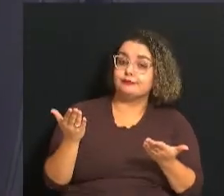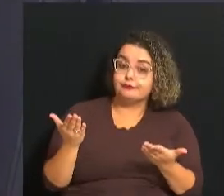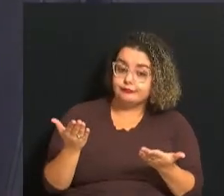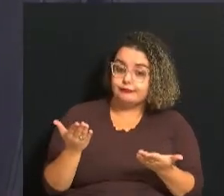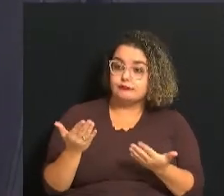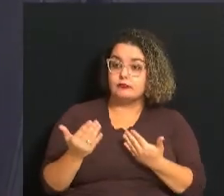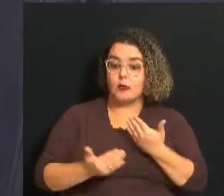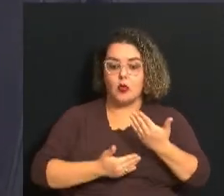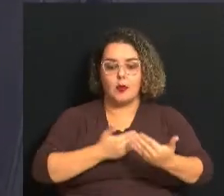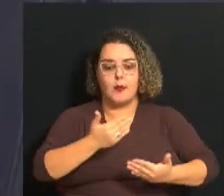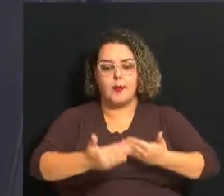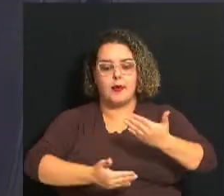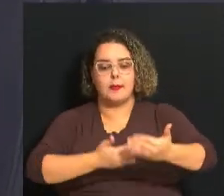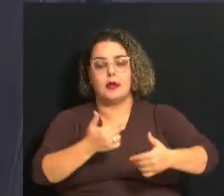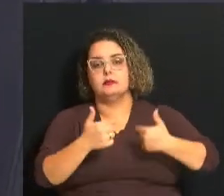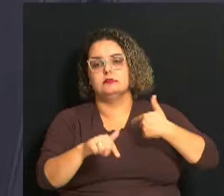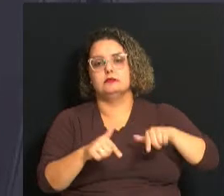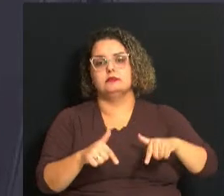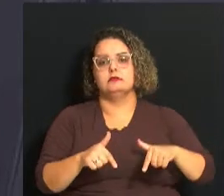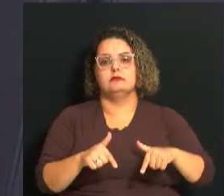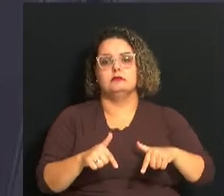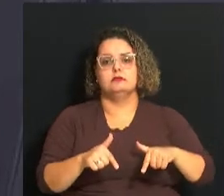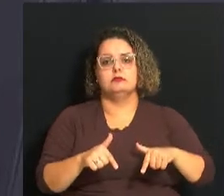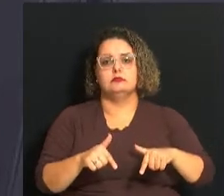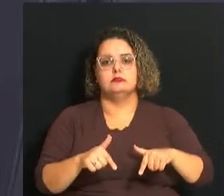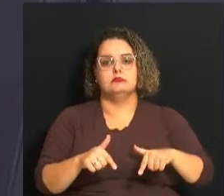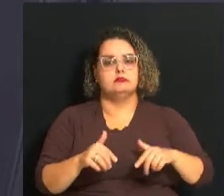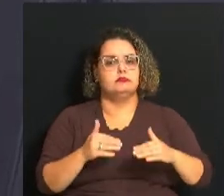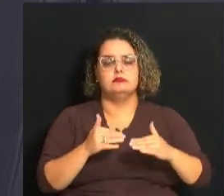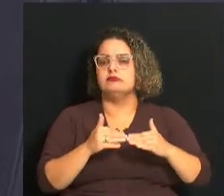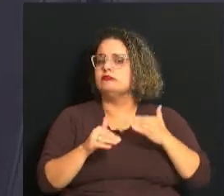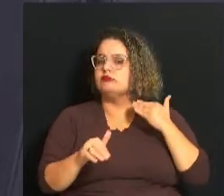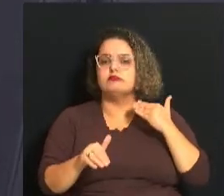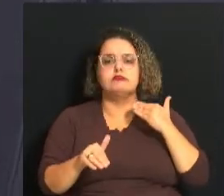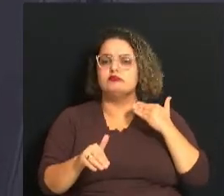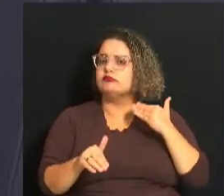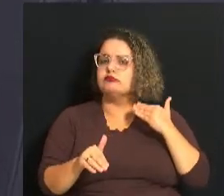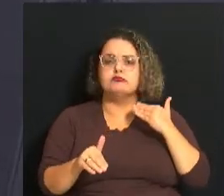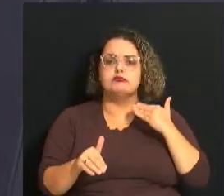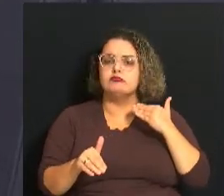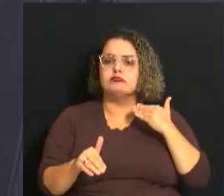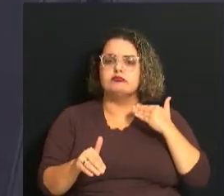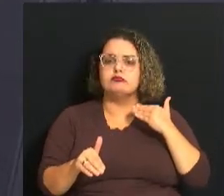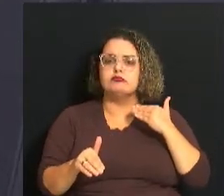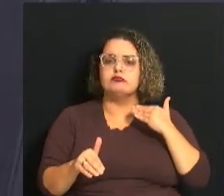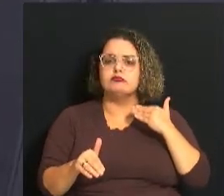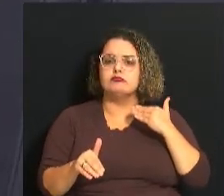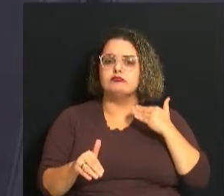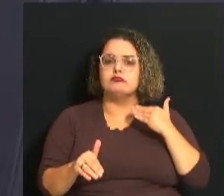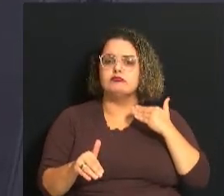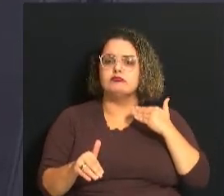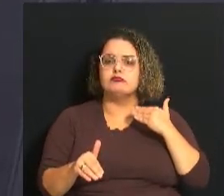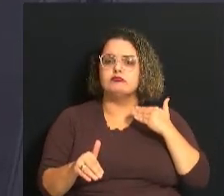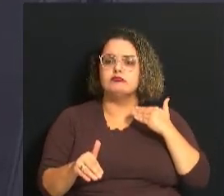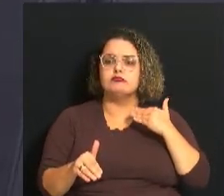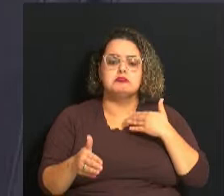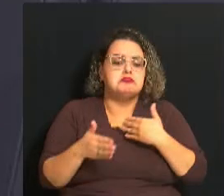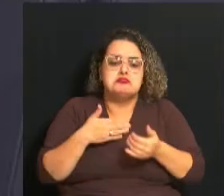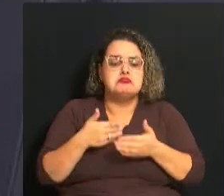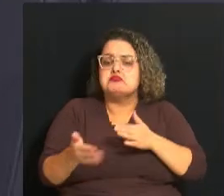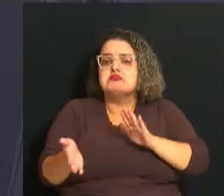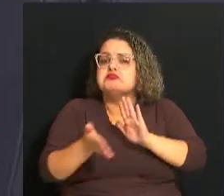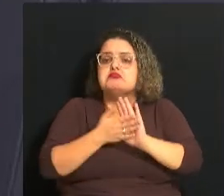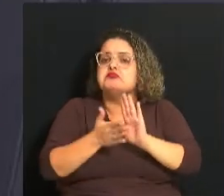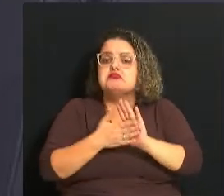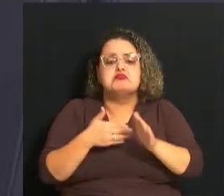processos de trabalho que a gente tem visto totalmente incompatíveis com qualquer um qualquer Proposta com